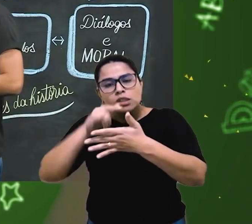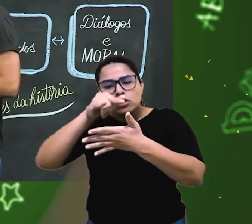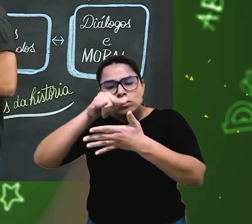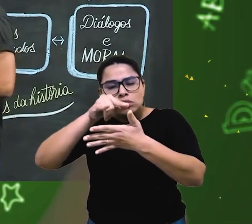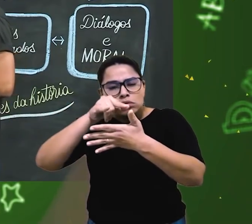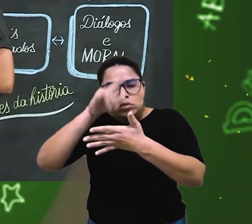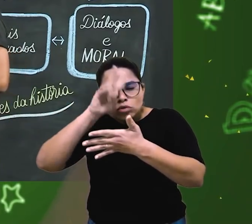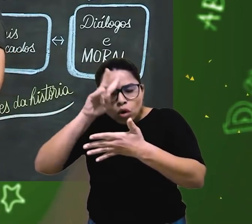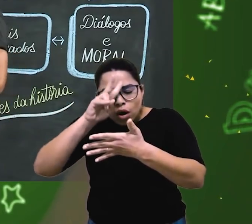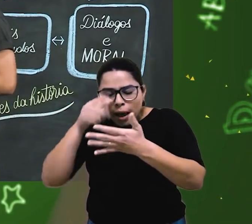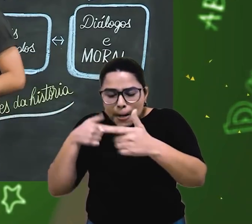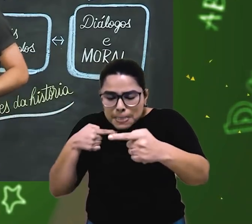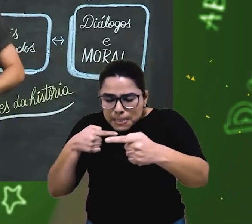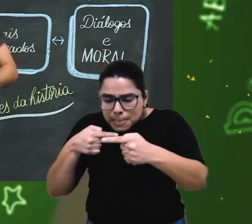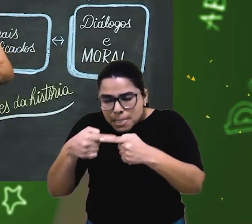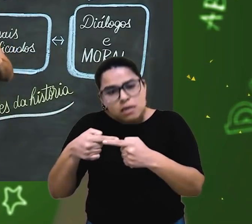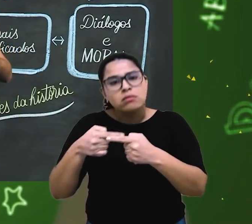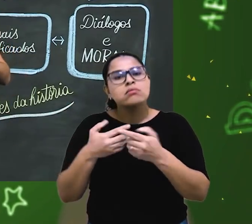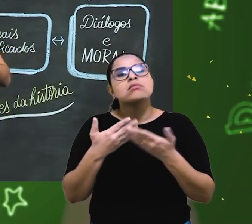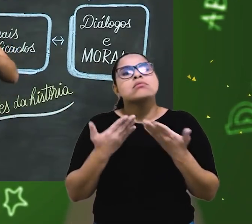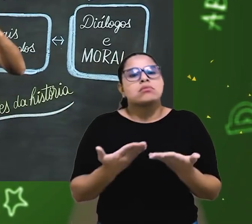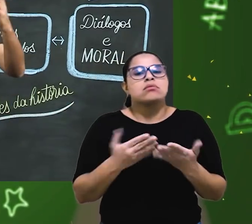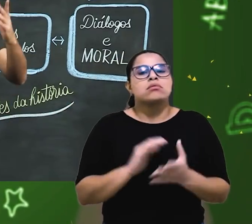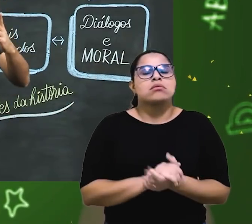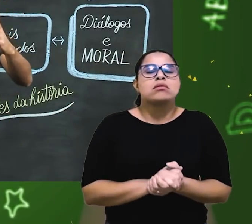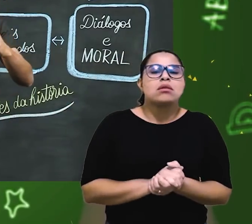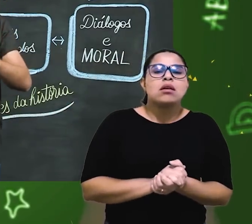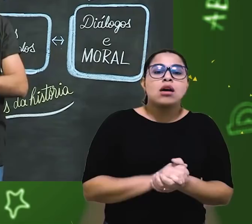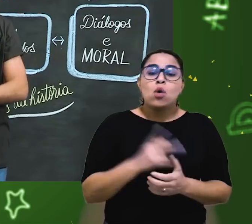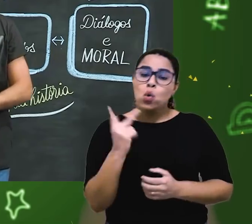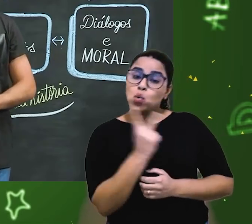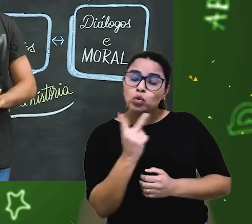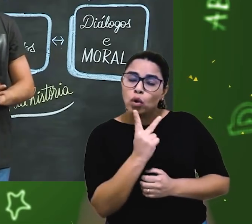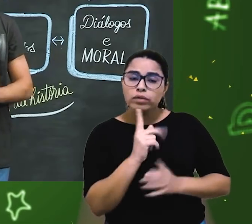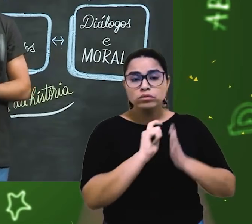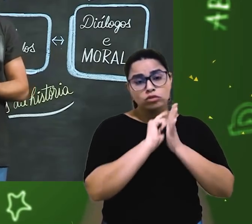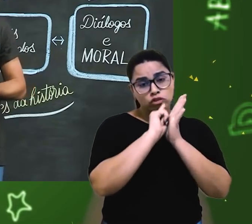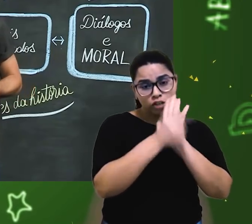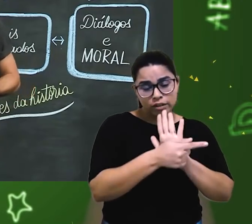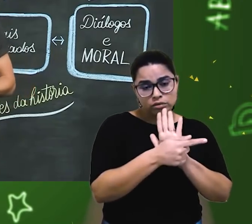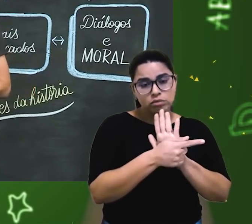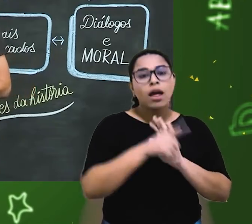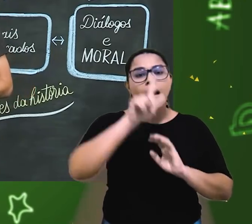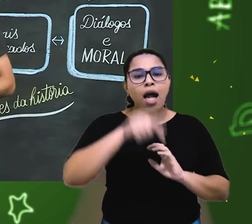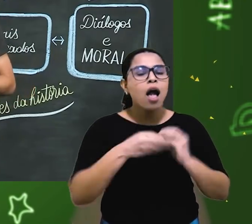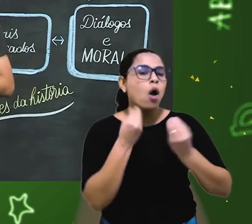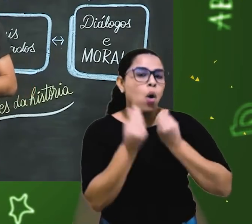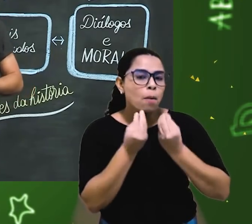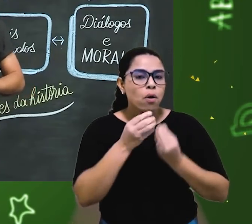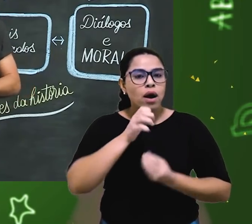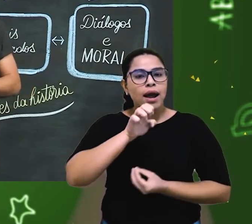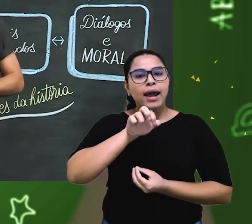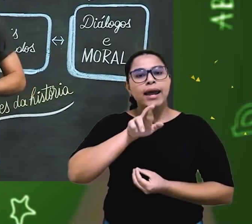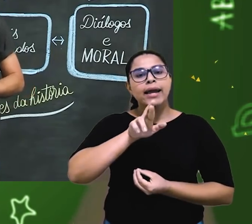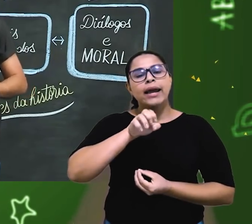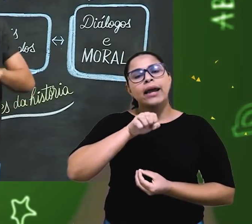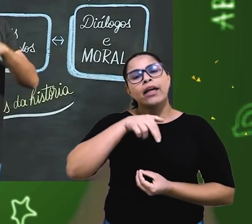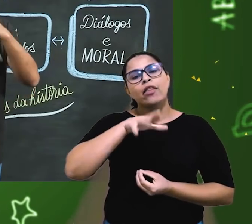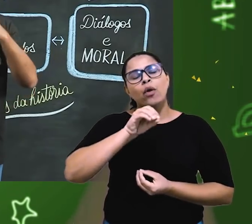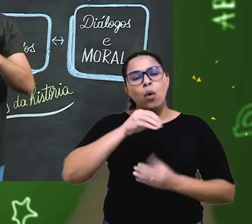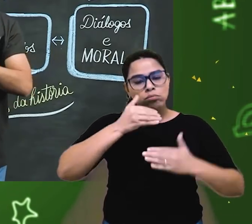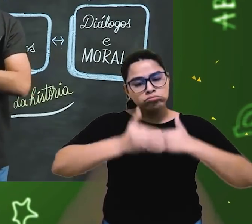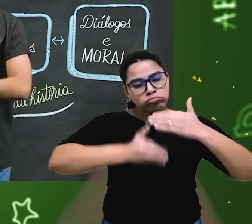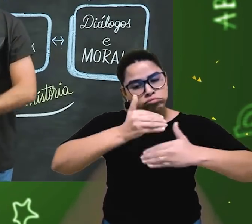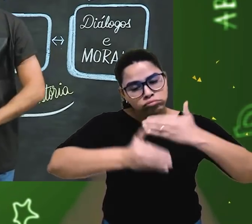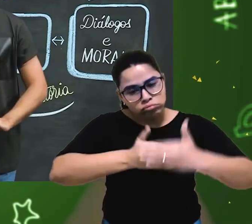centralizado, e que ambos os gêneros narrativos, o conto e a fábula, se sustentam em torno de um enredo muito bem estabelecido.